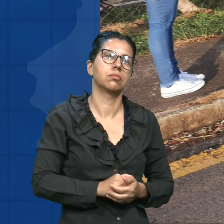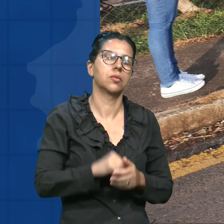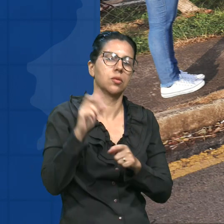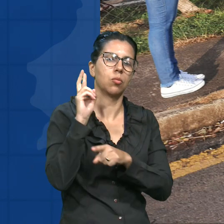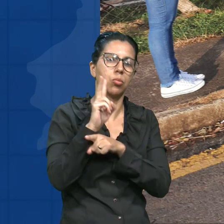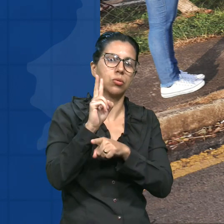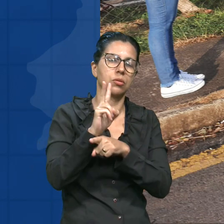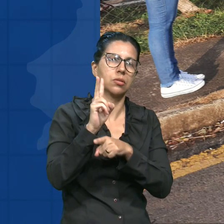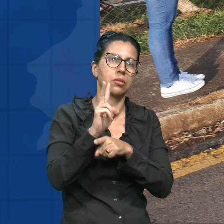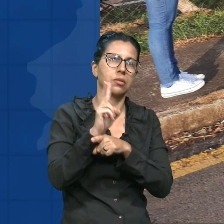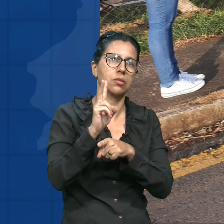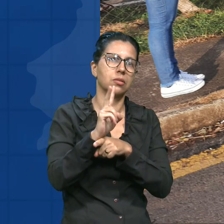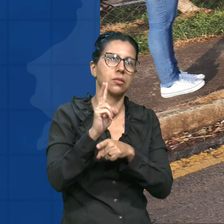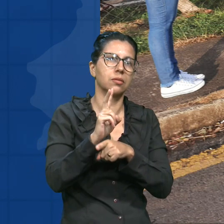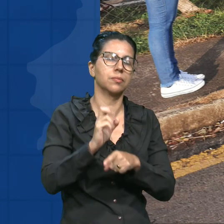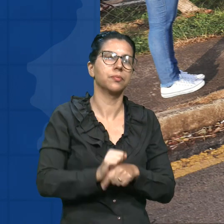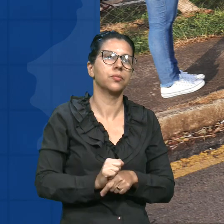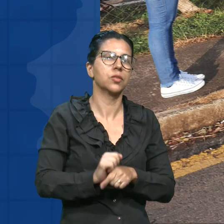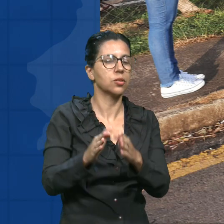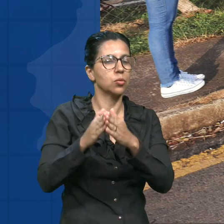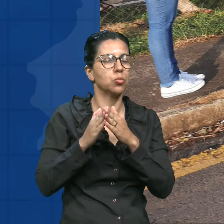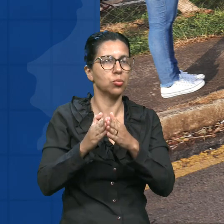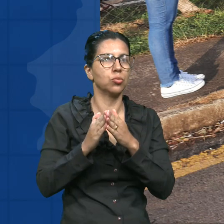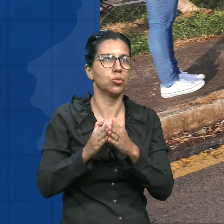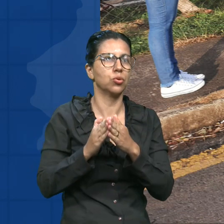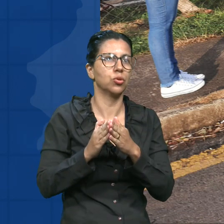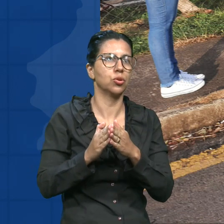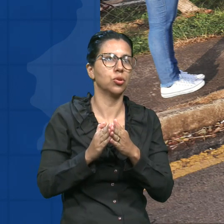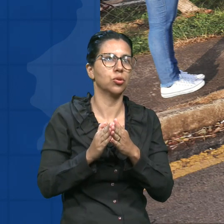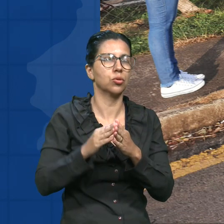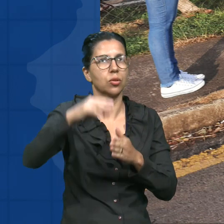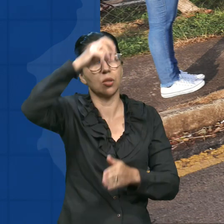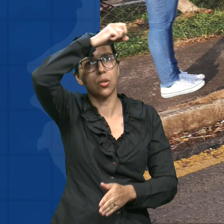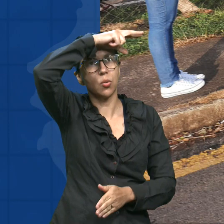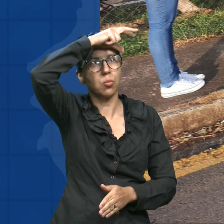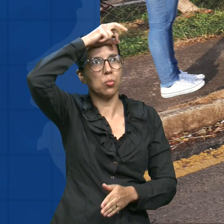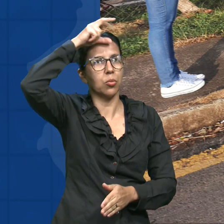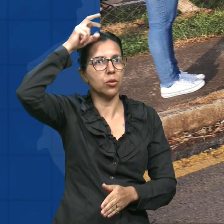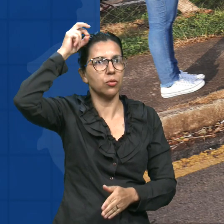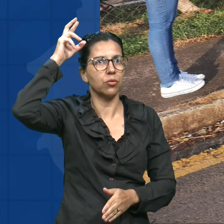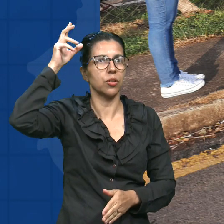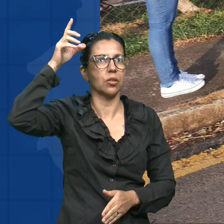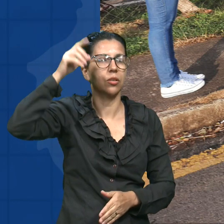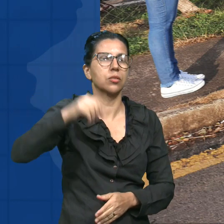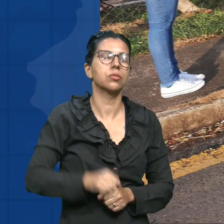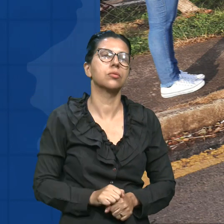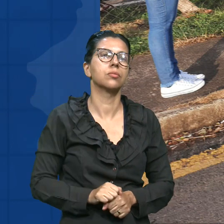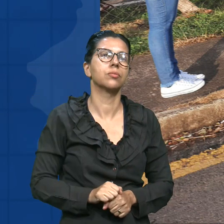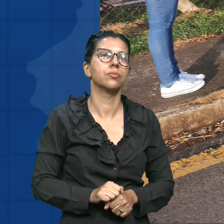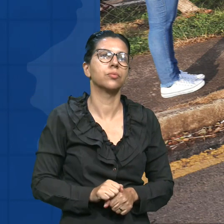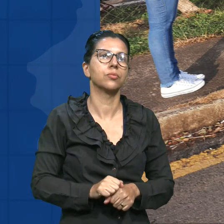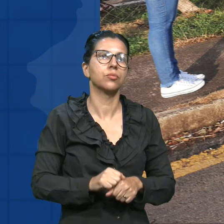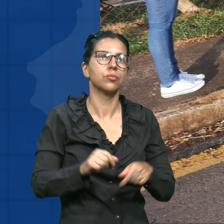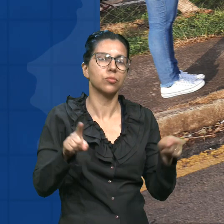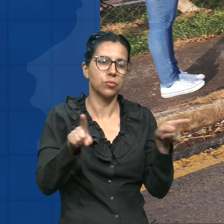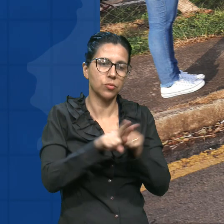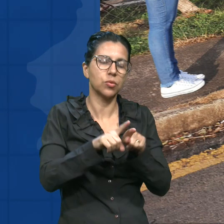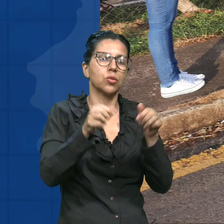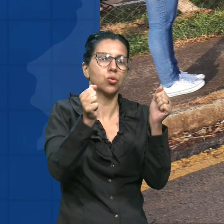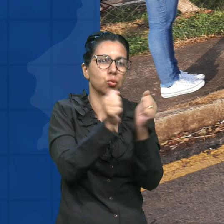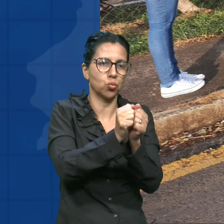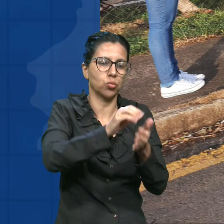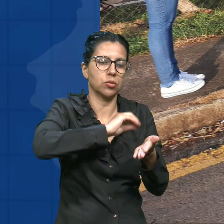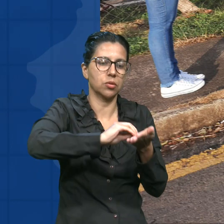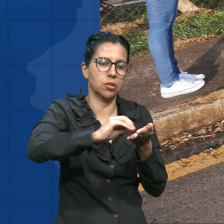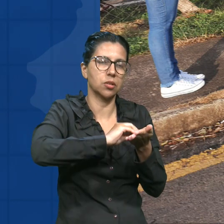proteção adequada. Então, solicito aqui, então, portanto, ao nosso prefeito, estimado prefeito municipal, que também em contato junto ao